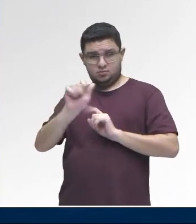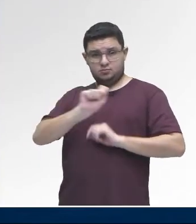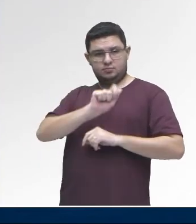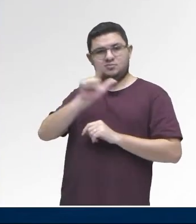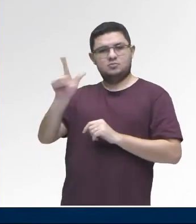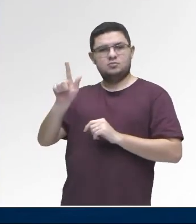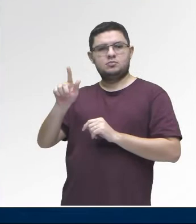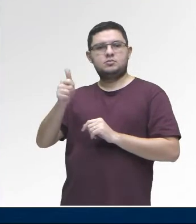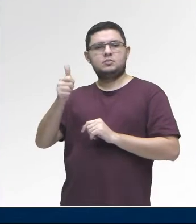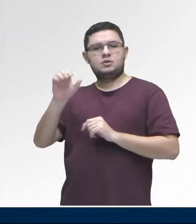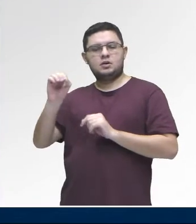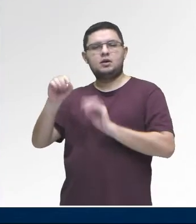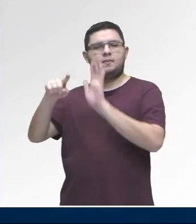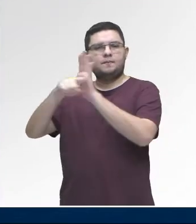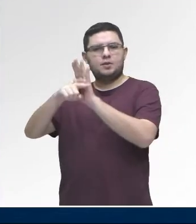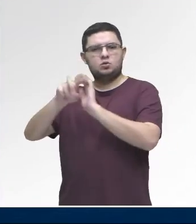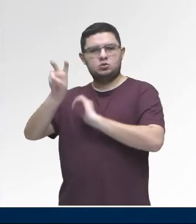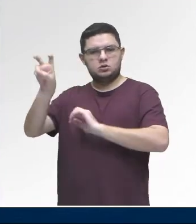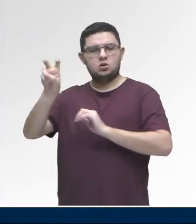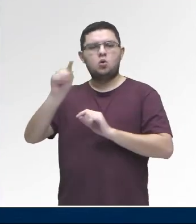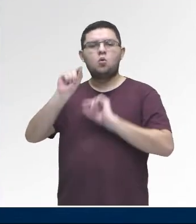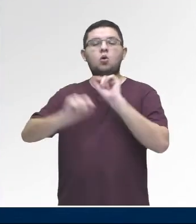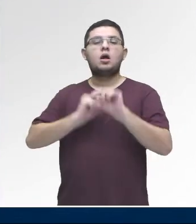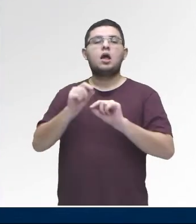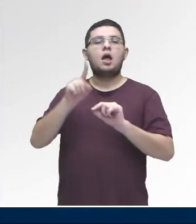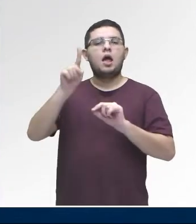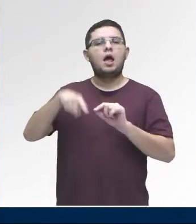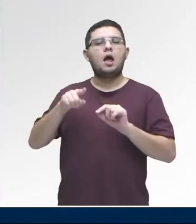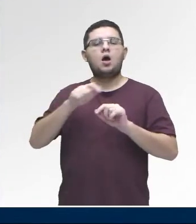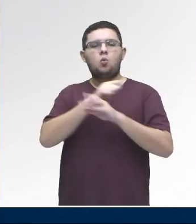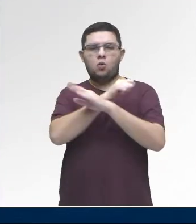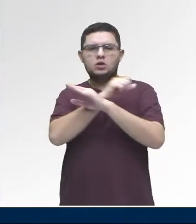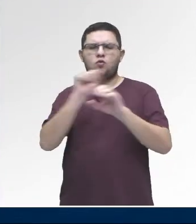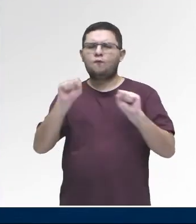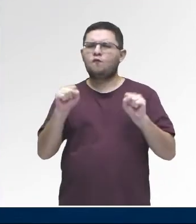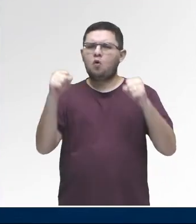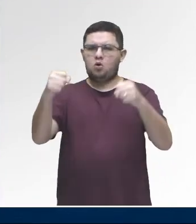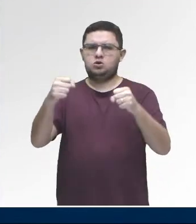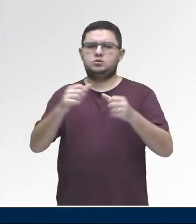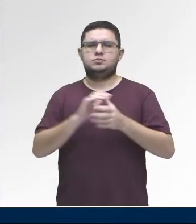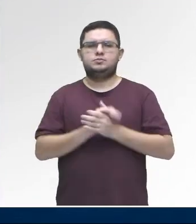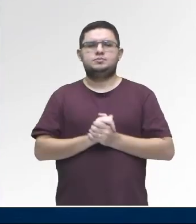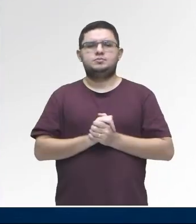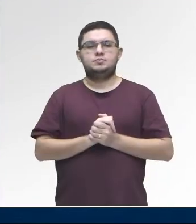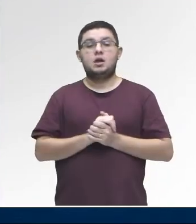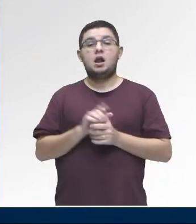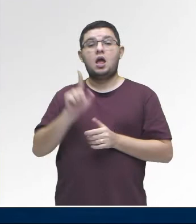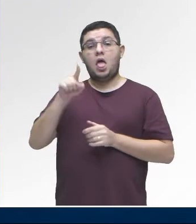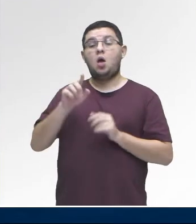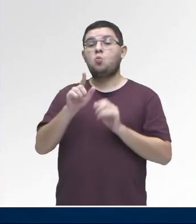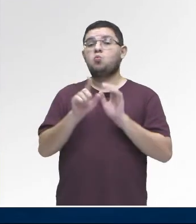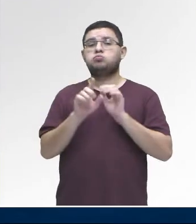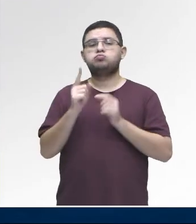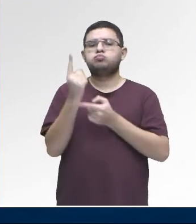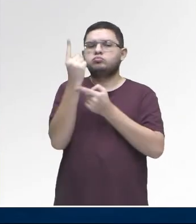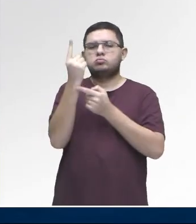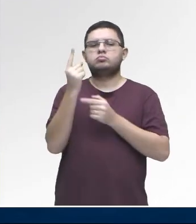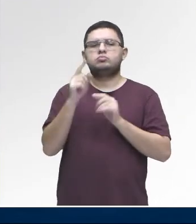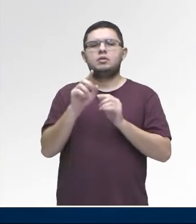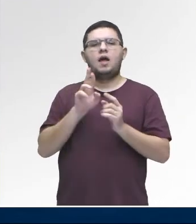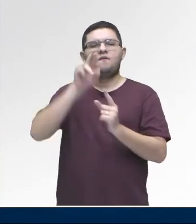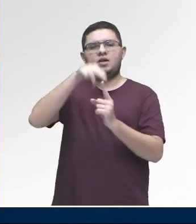vou ter um ácido forte. Esse é meu referencial, hein?